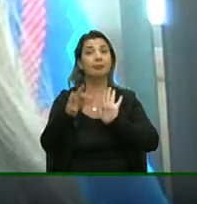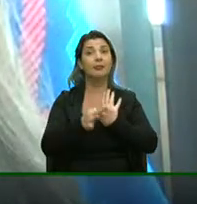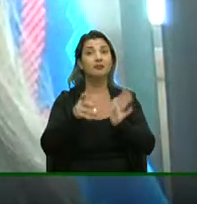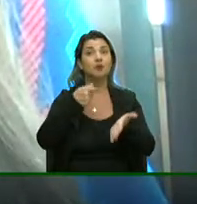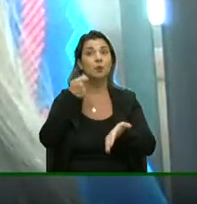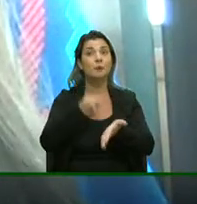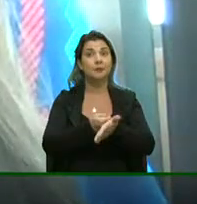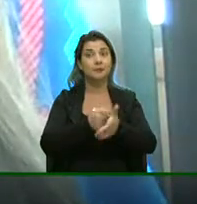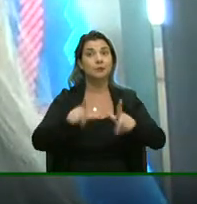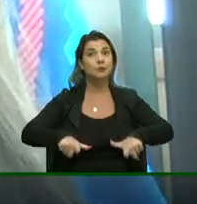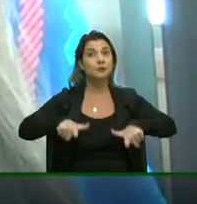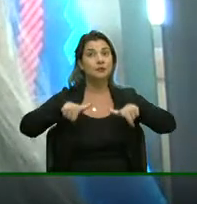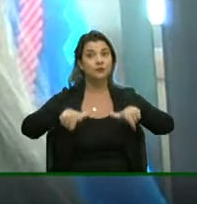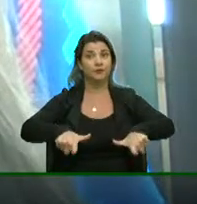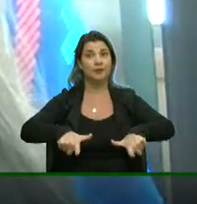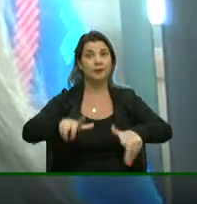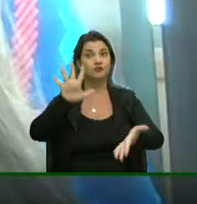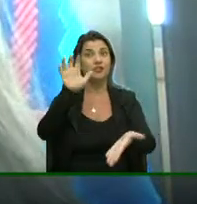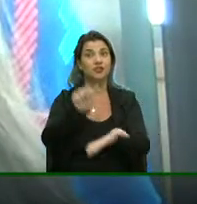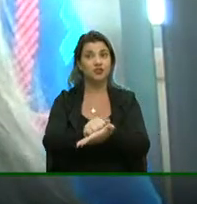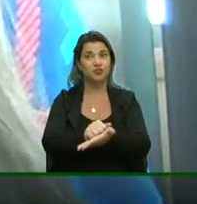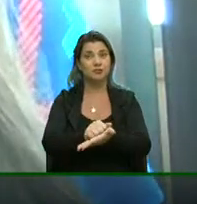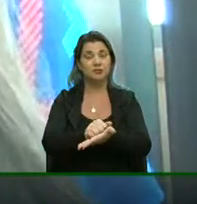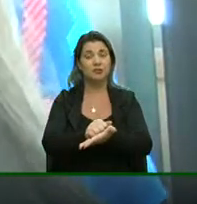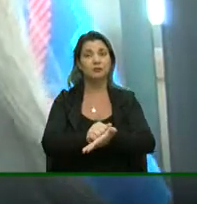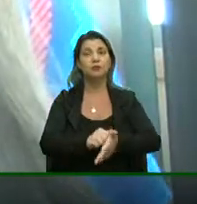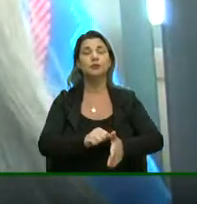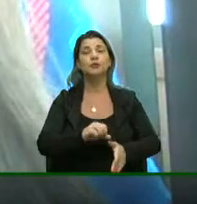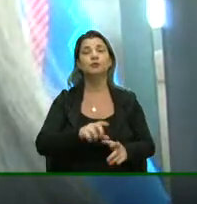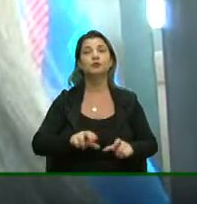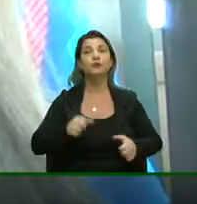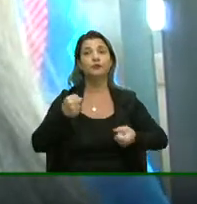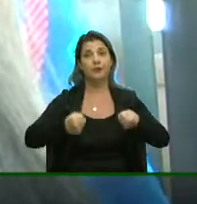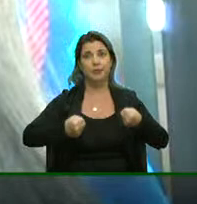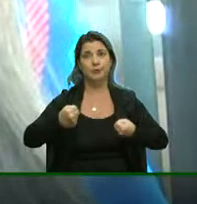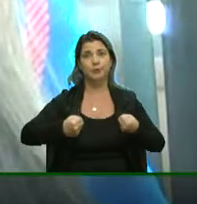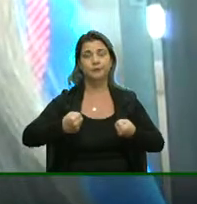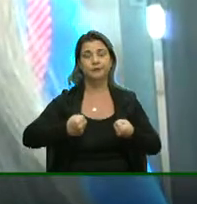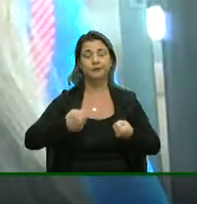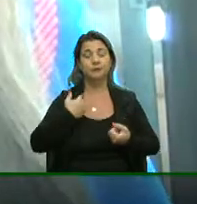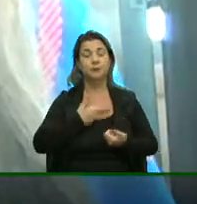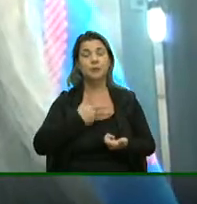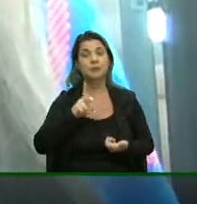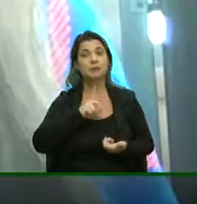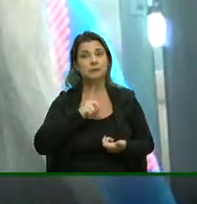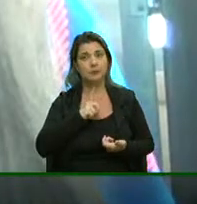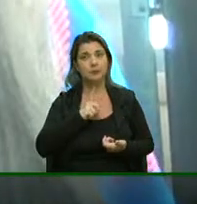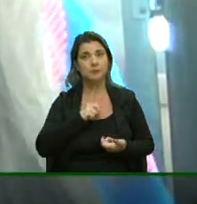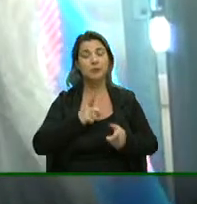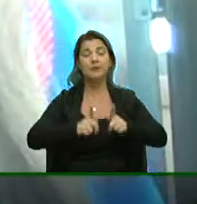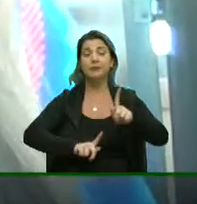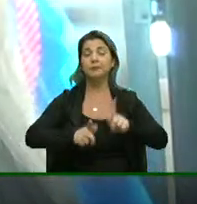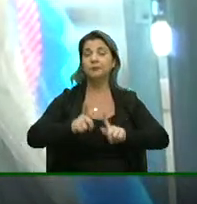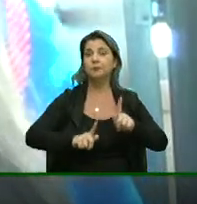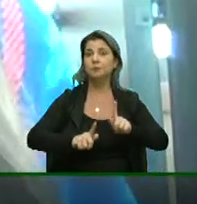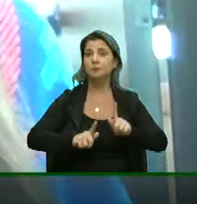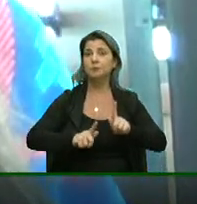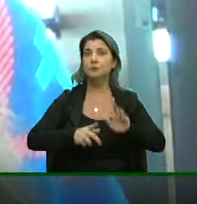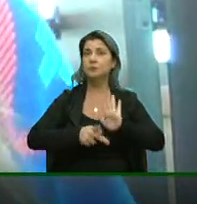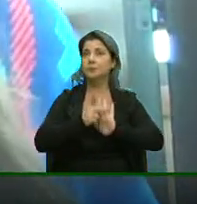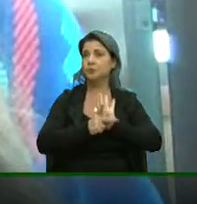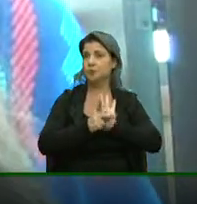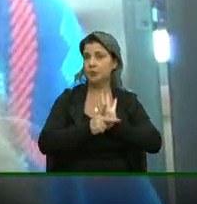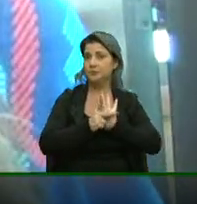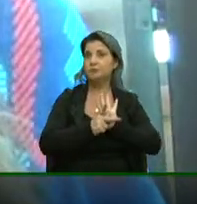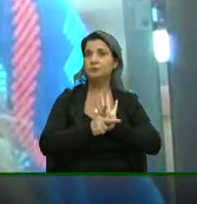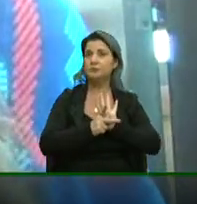do certificado de registro e licenciamento do veículo. Então, nós temos aqui alguns projetos tramitando na